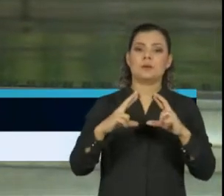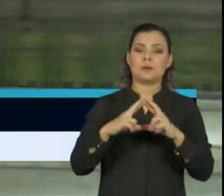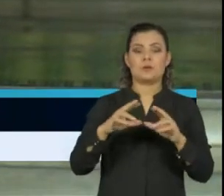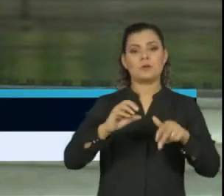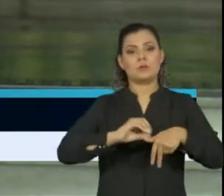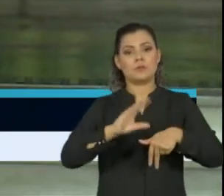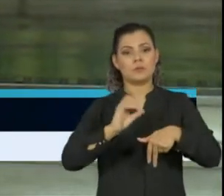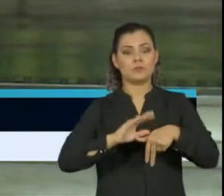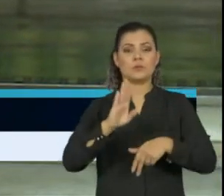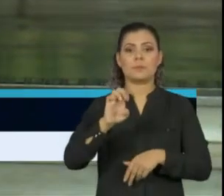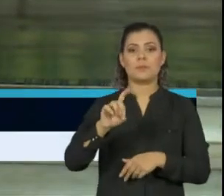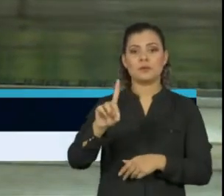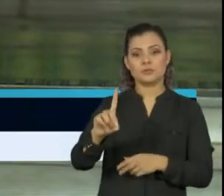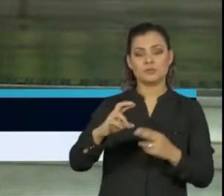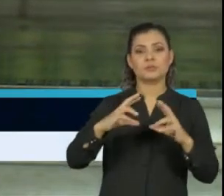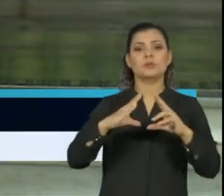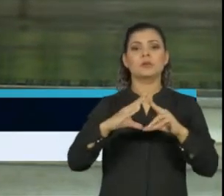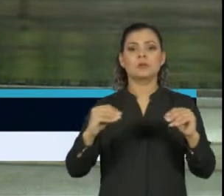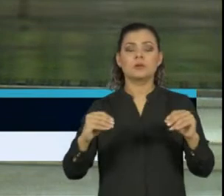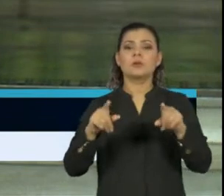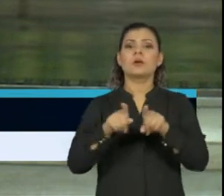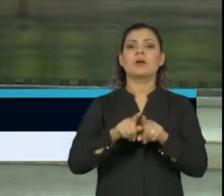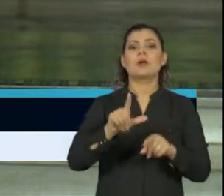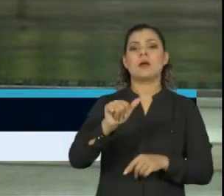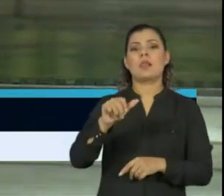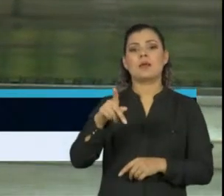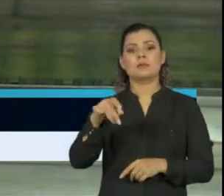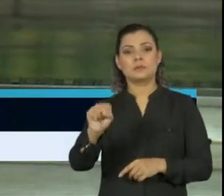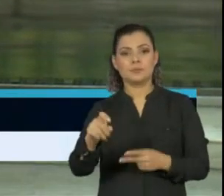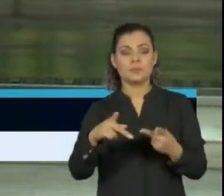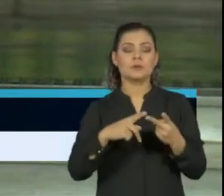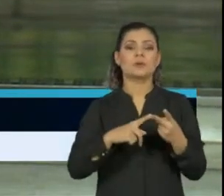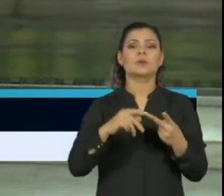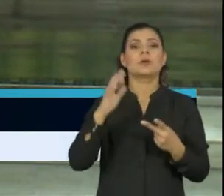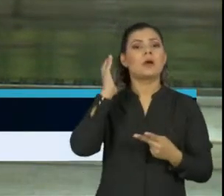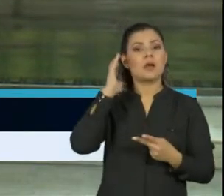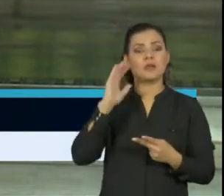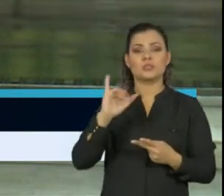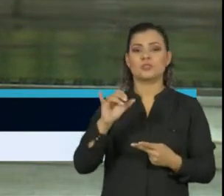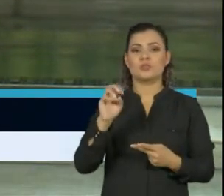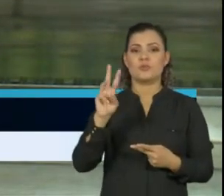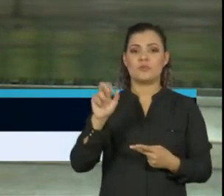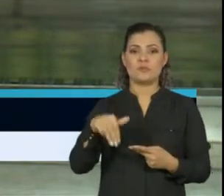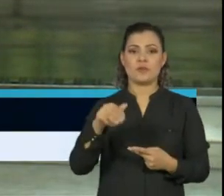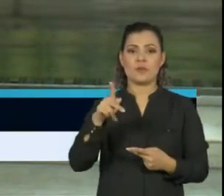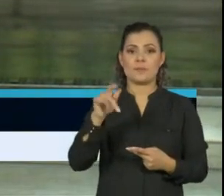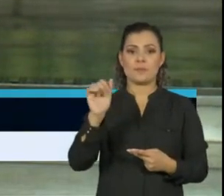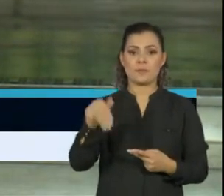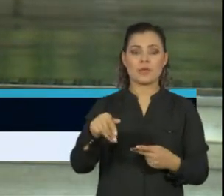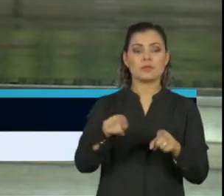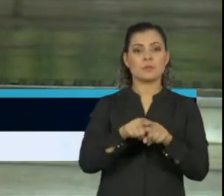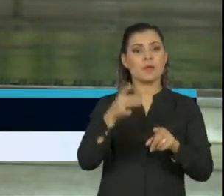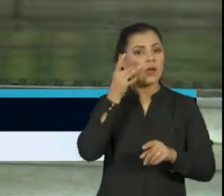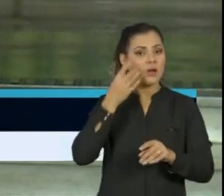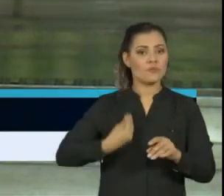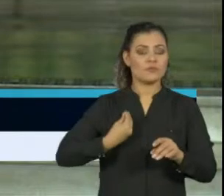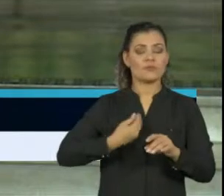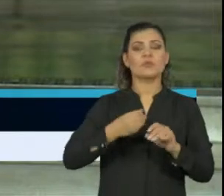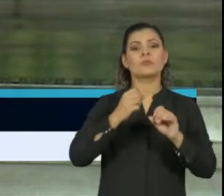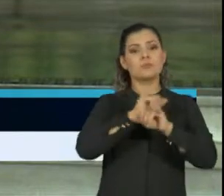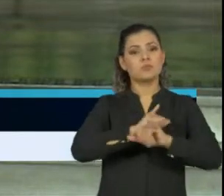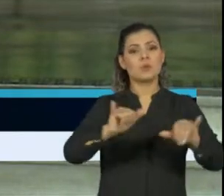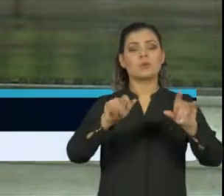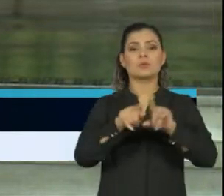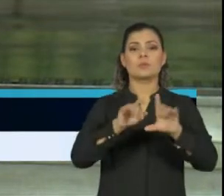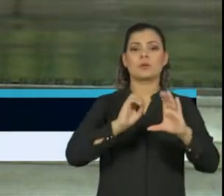Cultura, Band News, Rede Brasil, TV Alesp, Rádio e TV Jovem Pan, que estão transmitindo ao vivo essa coletiva, e os flashes da TV